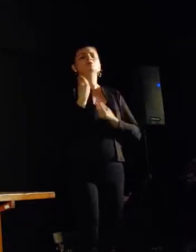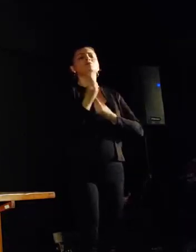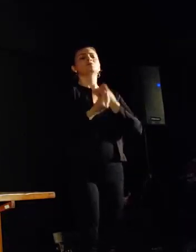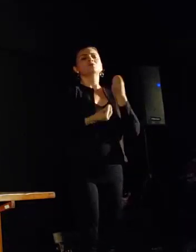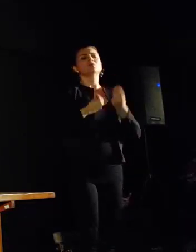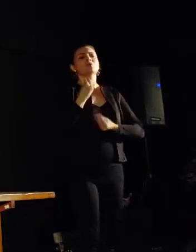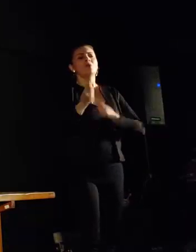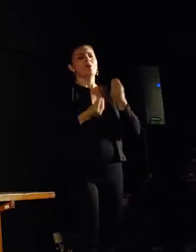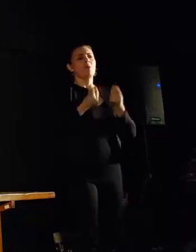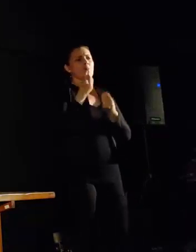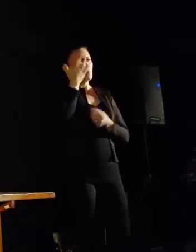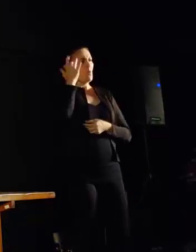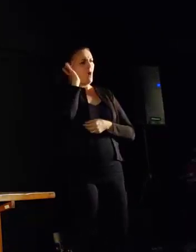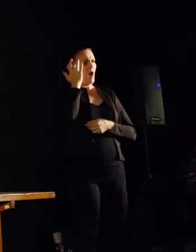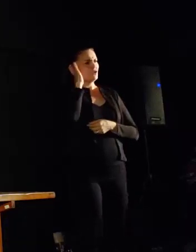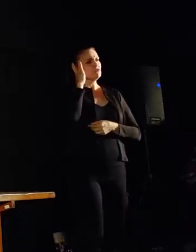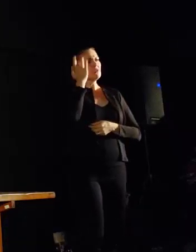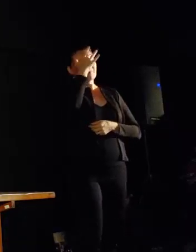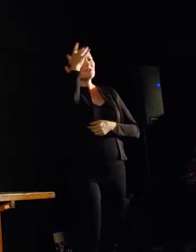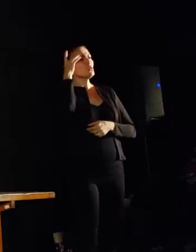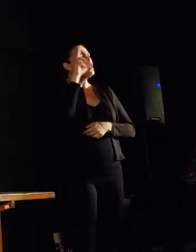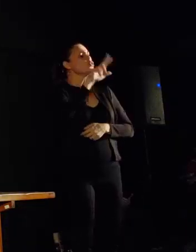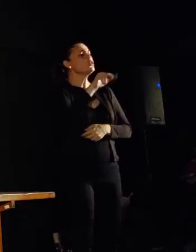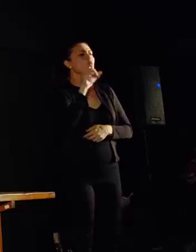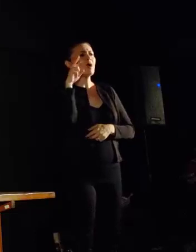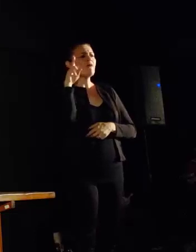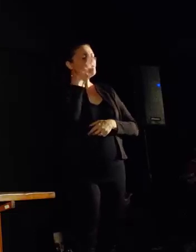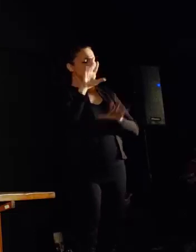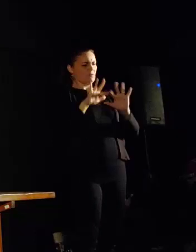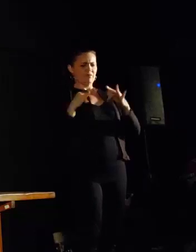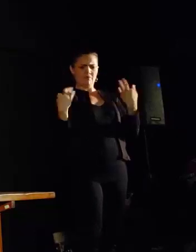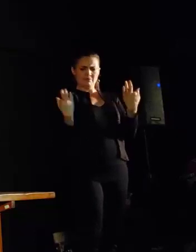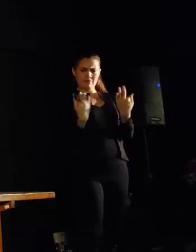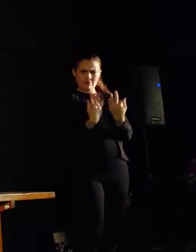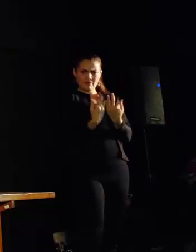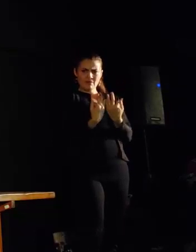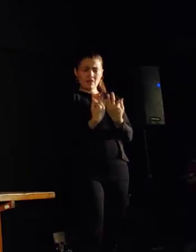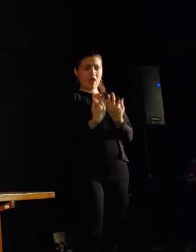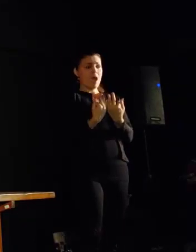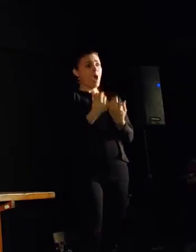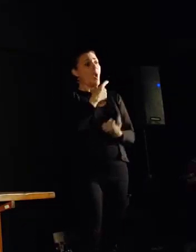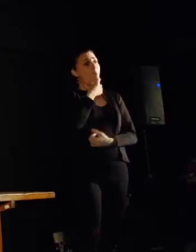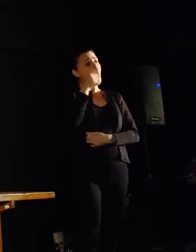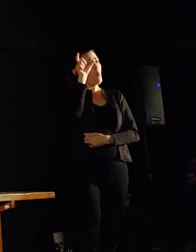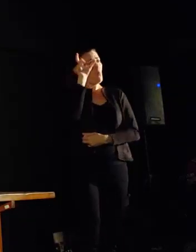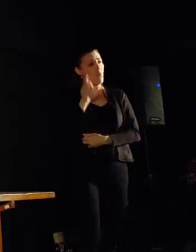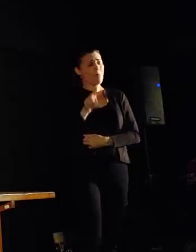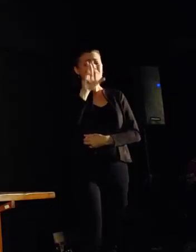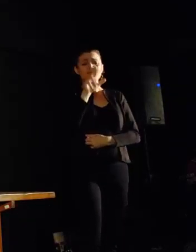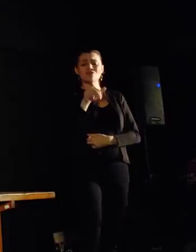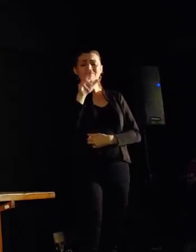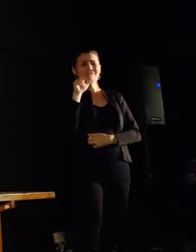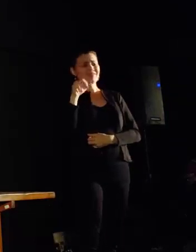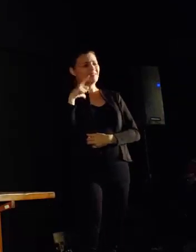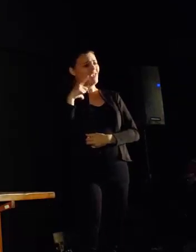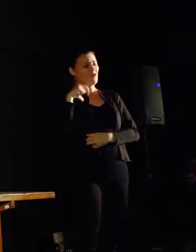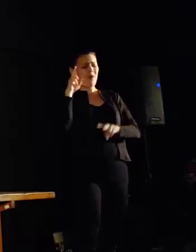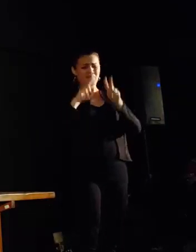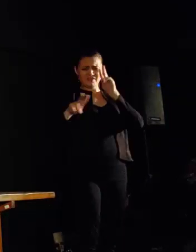acho que esse pessoal nunca viu uma família. O cara que tem uma visão idílica é porque ele nunca viu uma família, entendeu? Quer